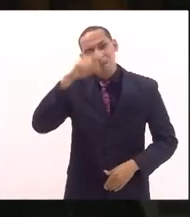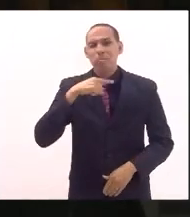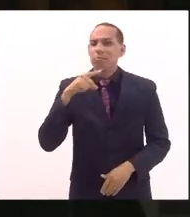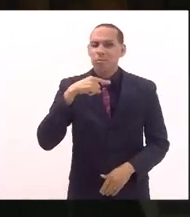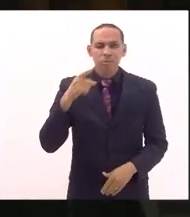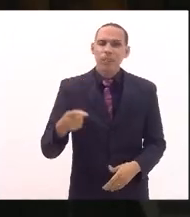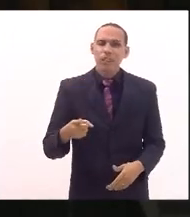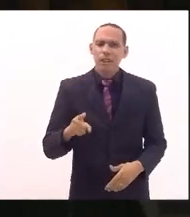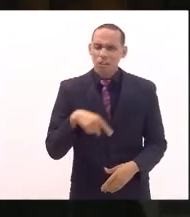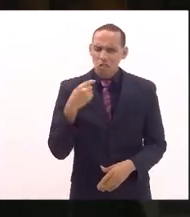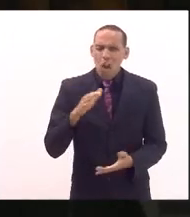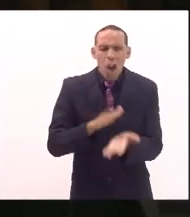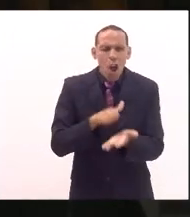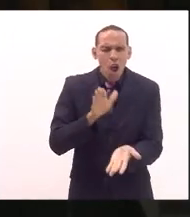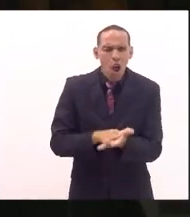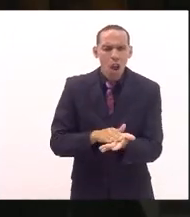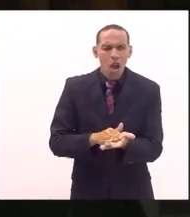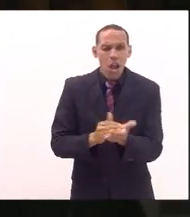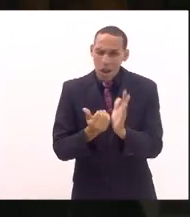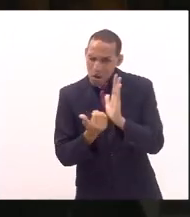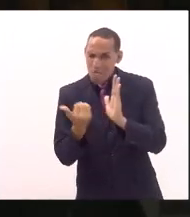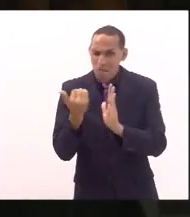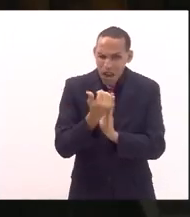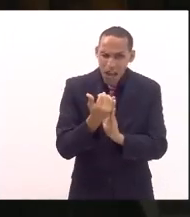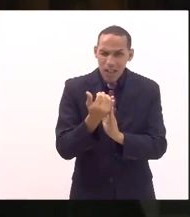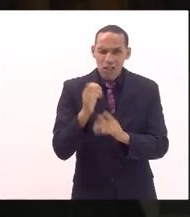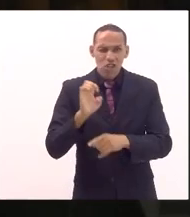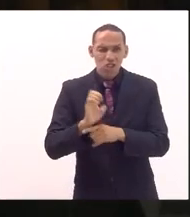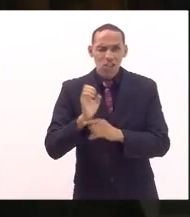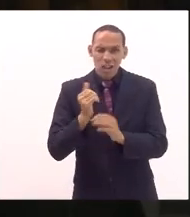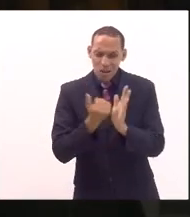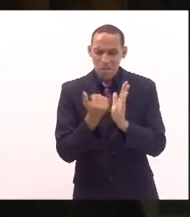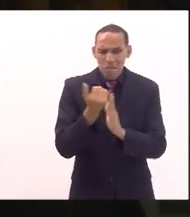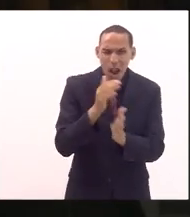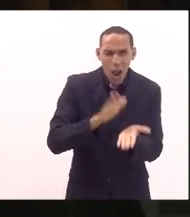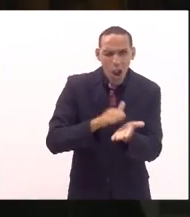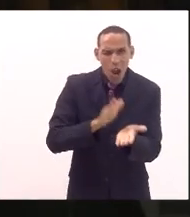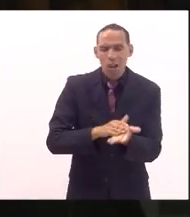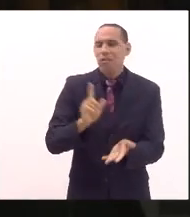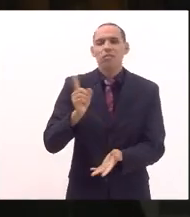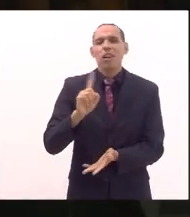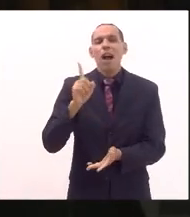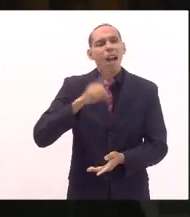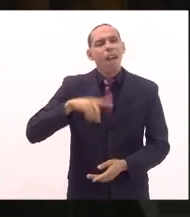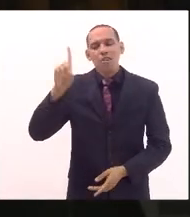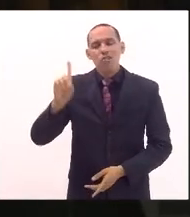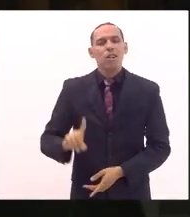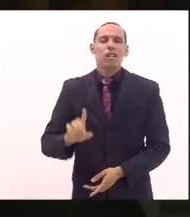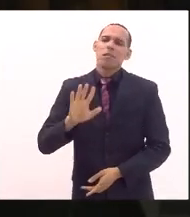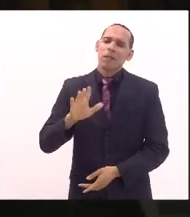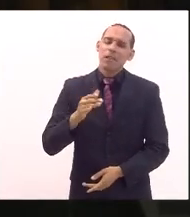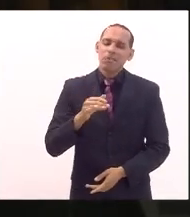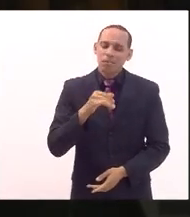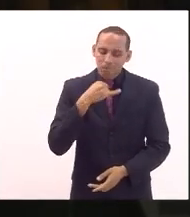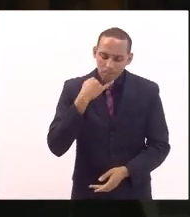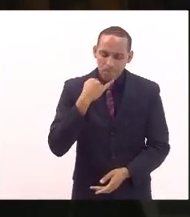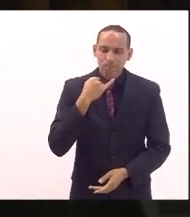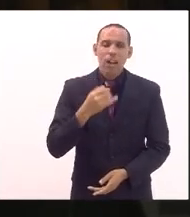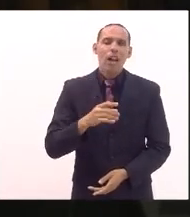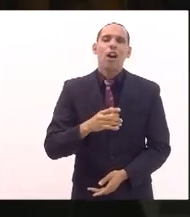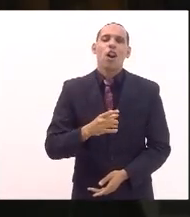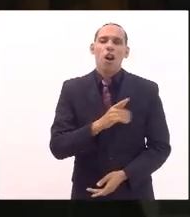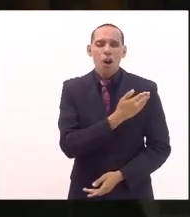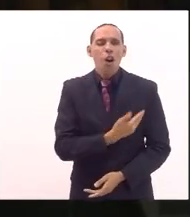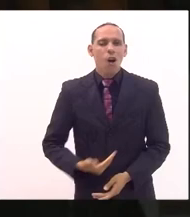ninguém tá cobrando mais do estado do que agir O estudante mas infelizmente o governo Cláudio